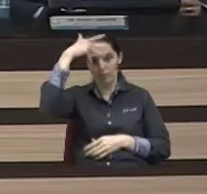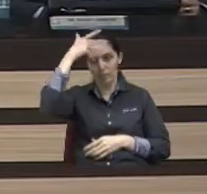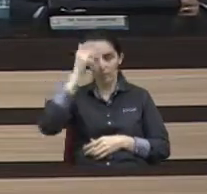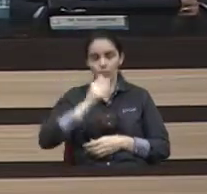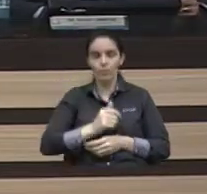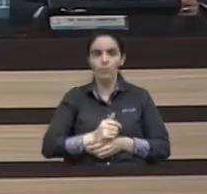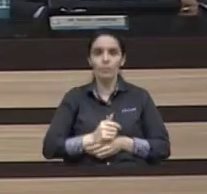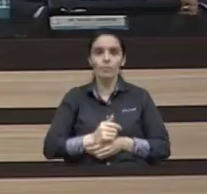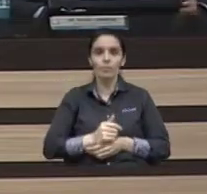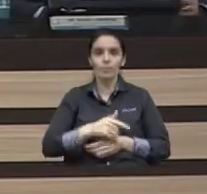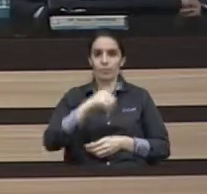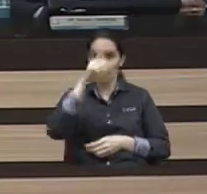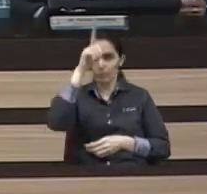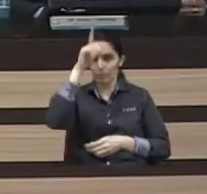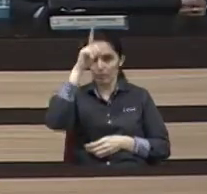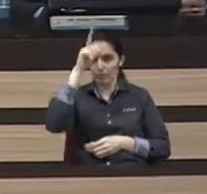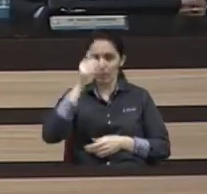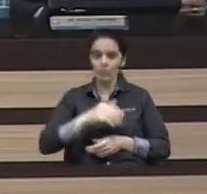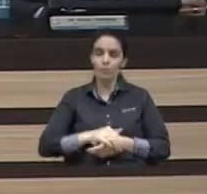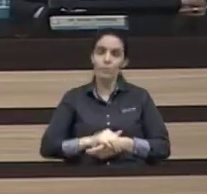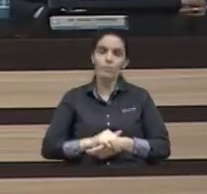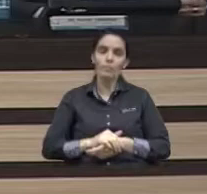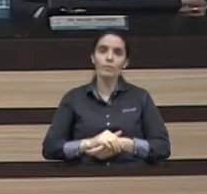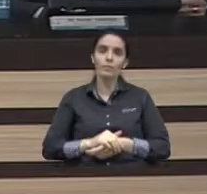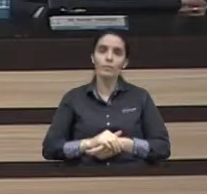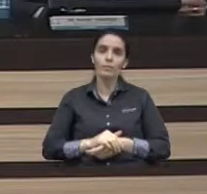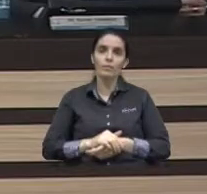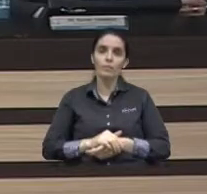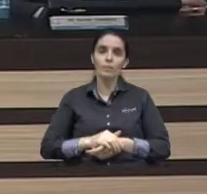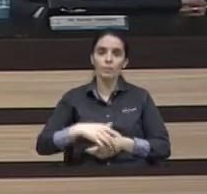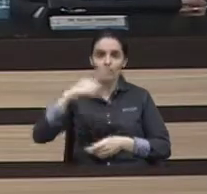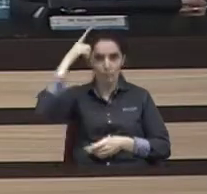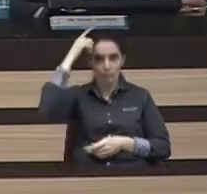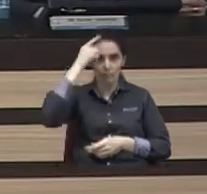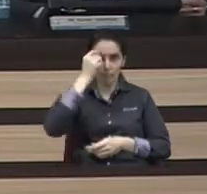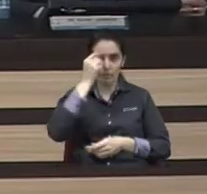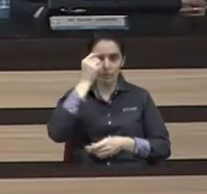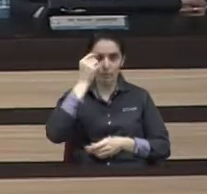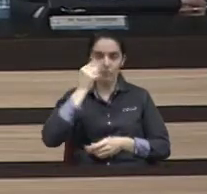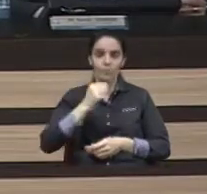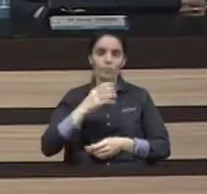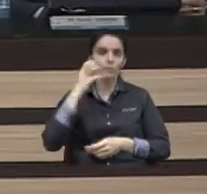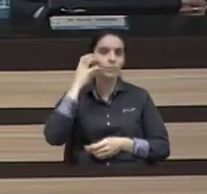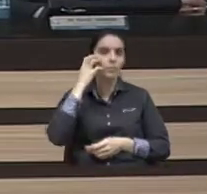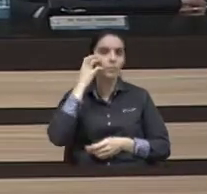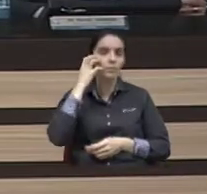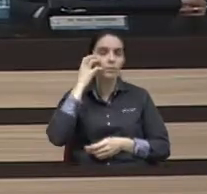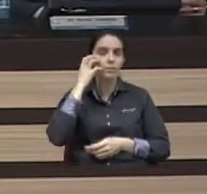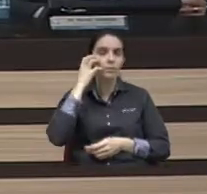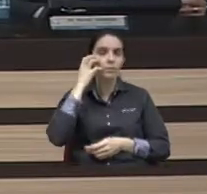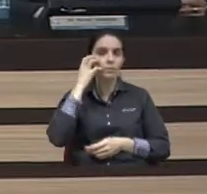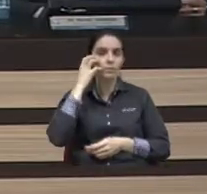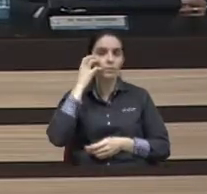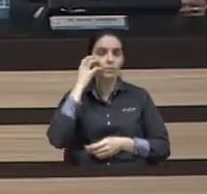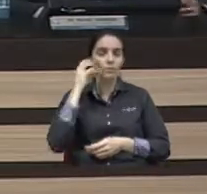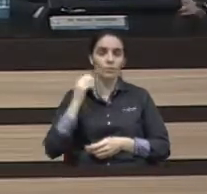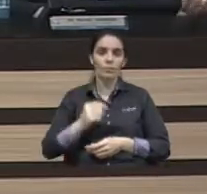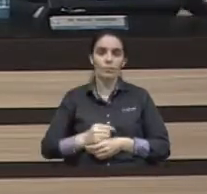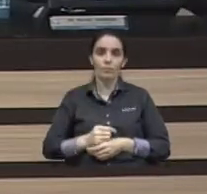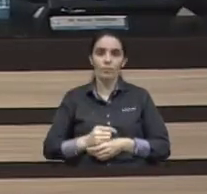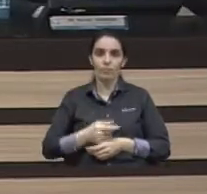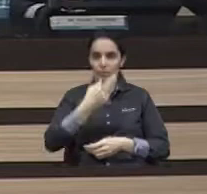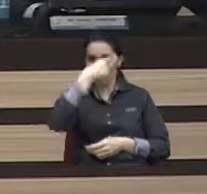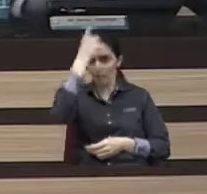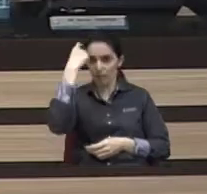presidente, Sidney Pascotto, relator, Anderson Cornélio Pereira, membro, Marcelo Rossi, membro, e Marco Antônio Xavier,